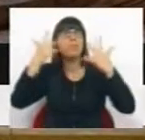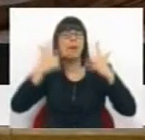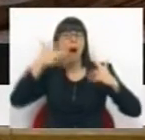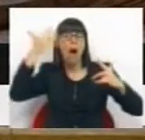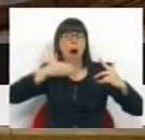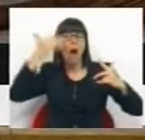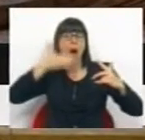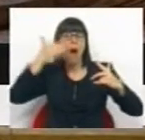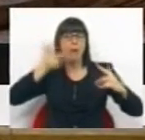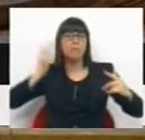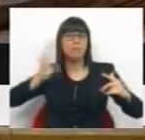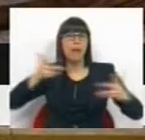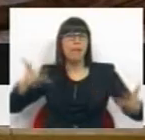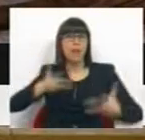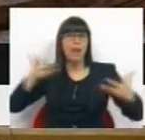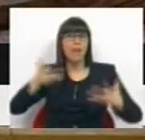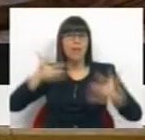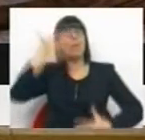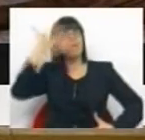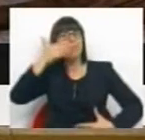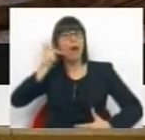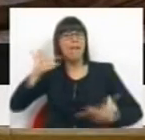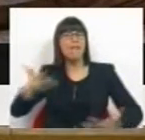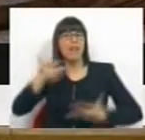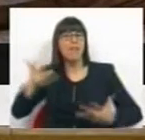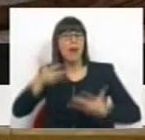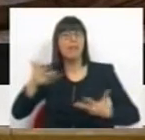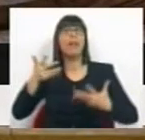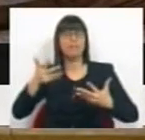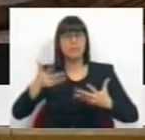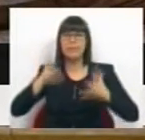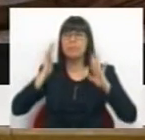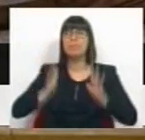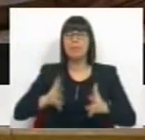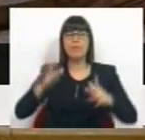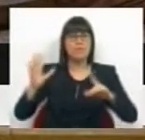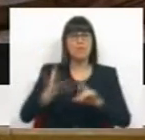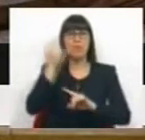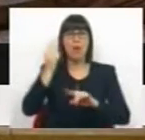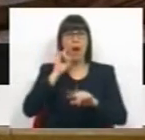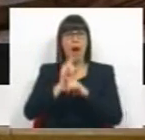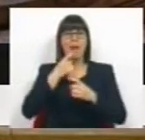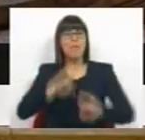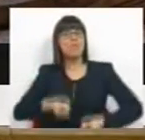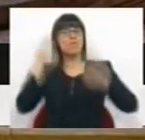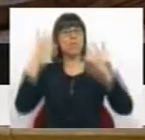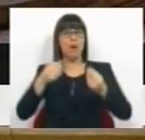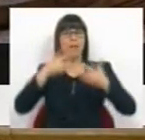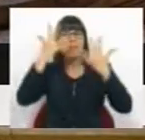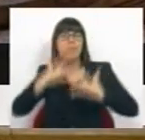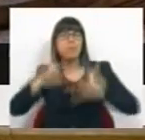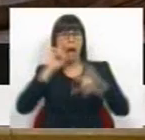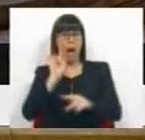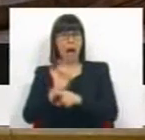tantos dias e de tantos dias e tantos anos que foram precisos para chegar a esse abril, a essa